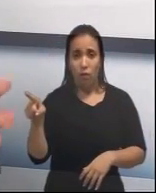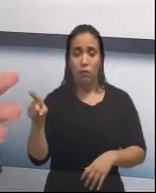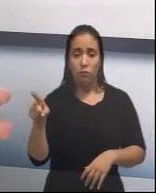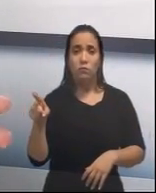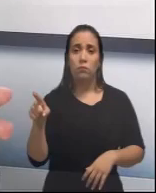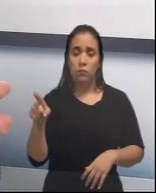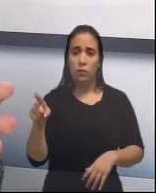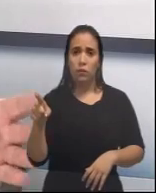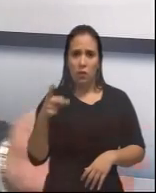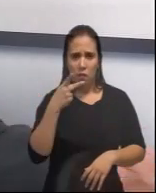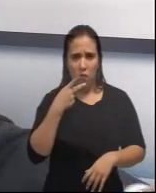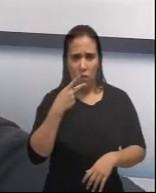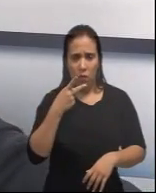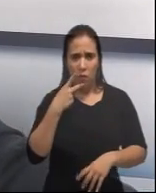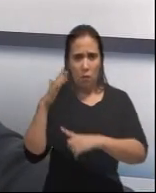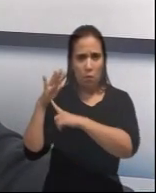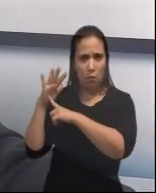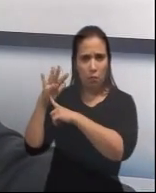até em metralhar